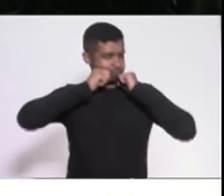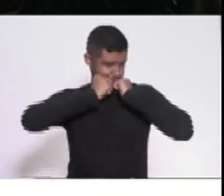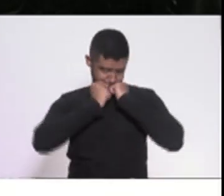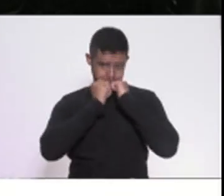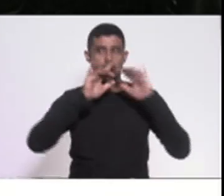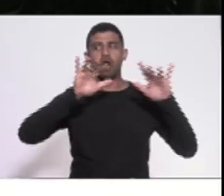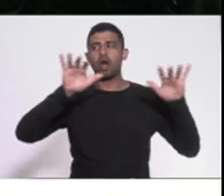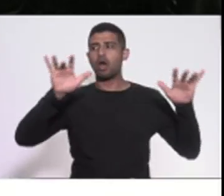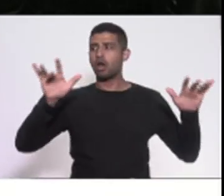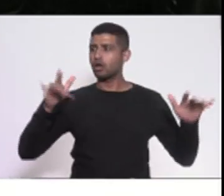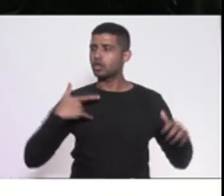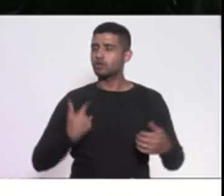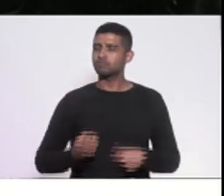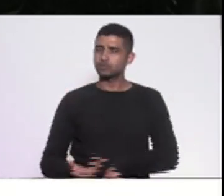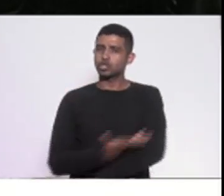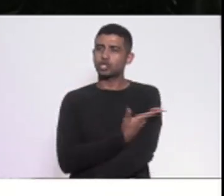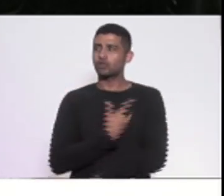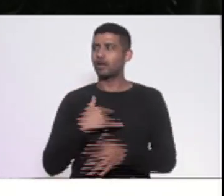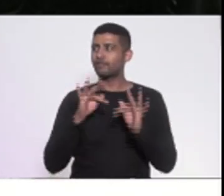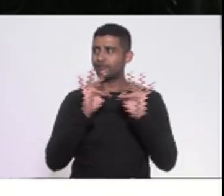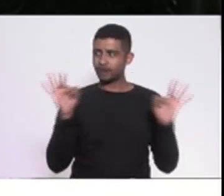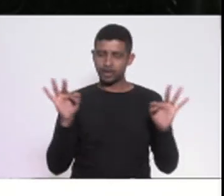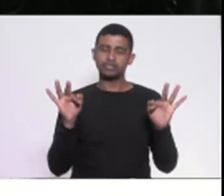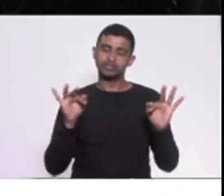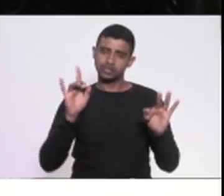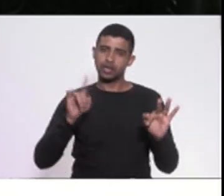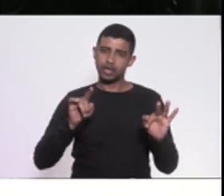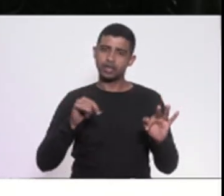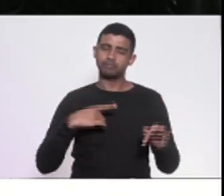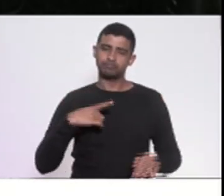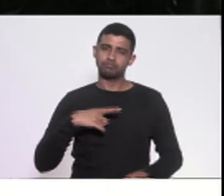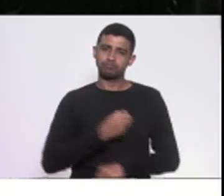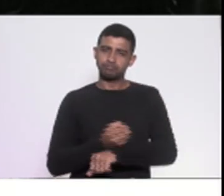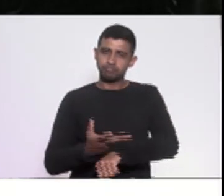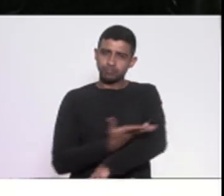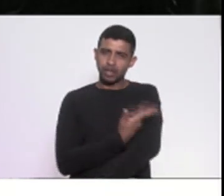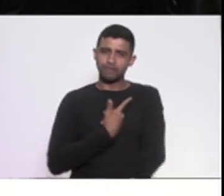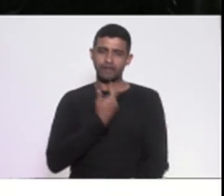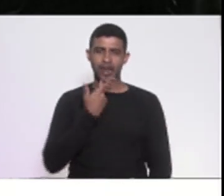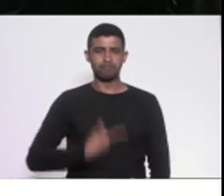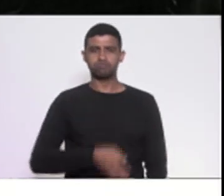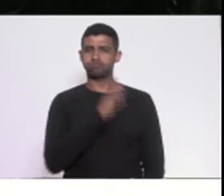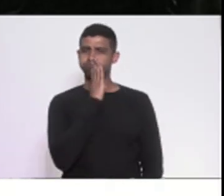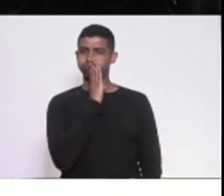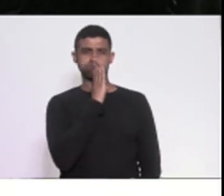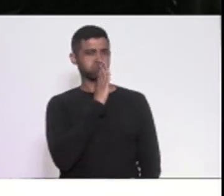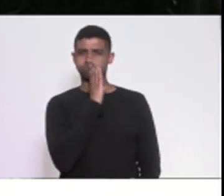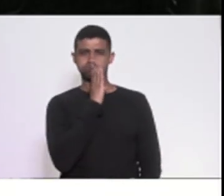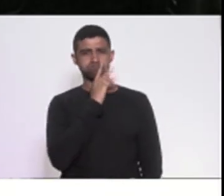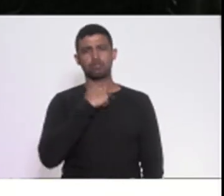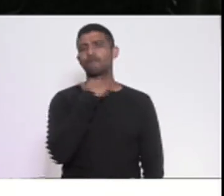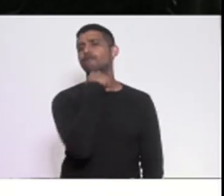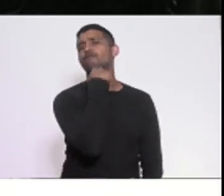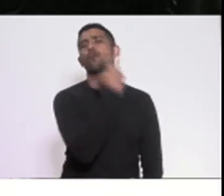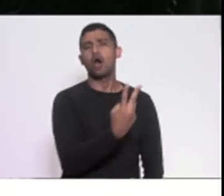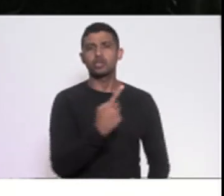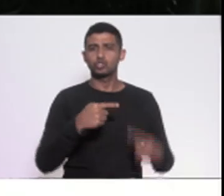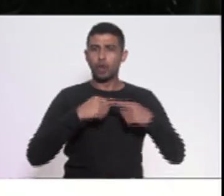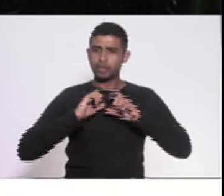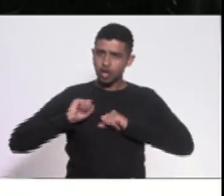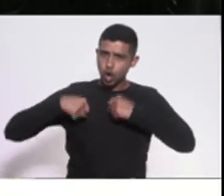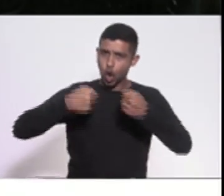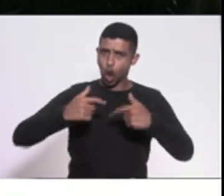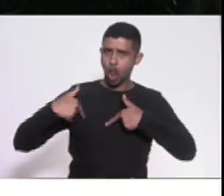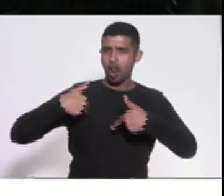muito essa frase, né, que não se silencie, que essa voz seja uma voz de luta.